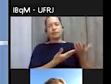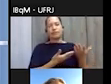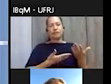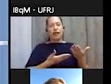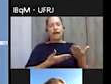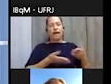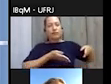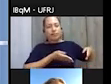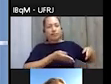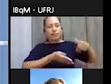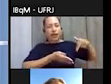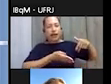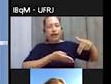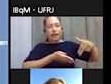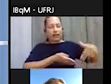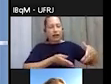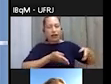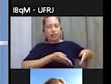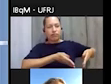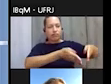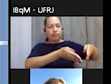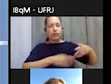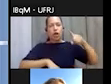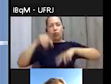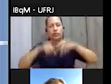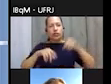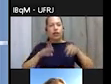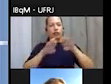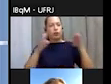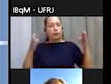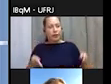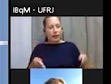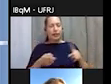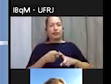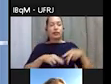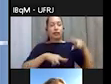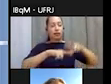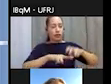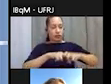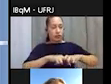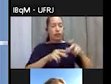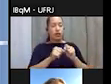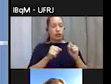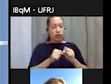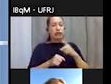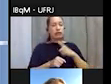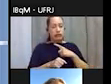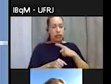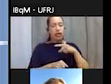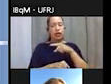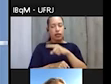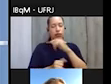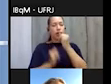calçadas, construção de objetos como mesas, cadeiras. Então, tem uma aplicação industrial